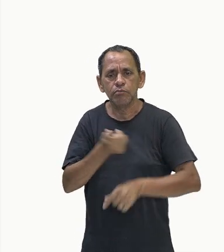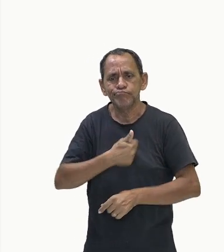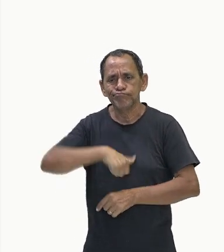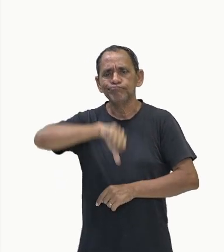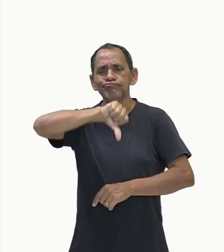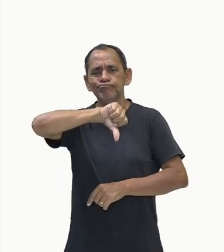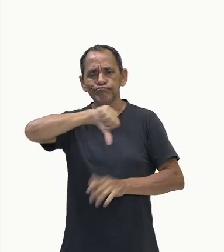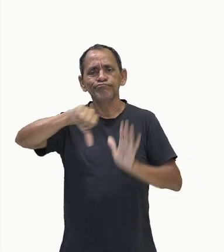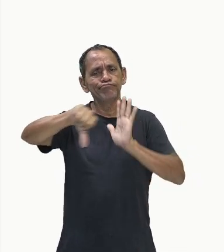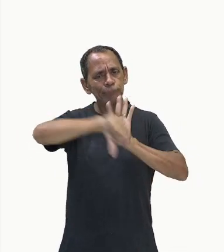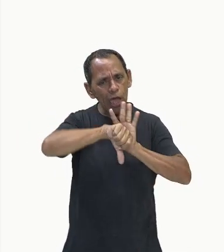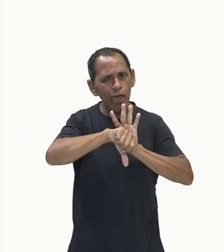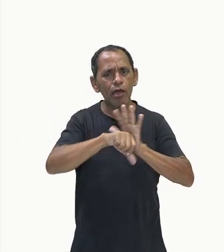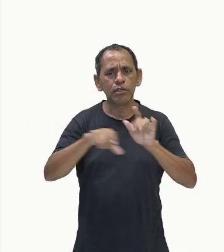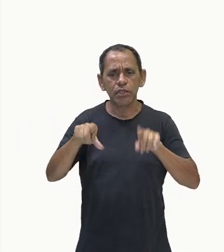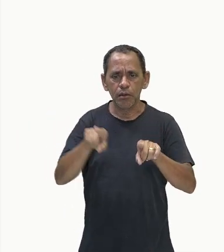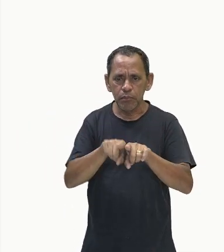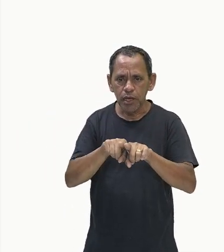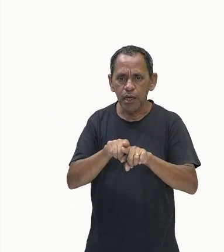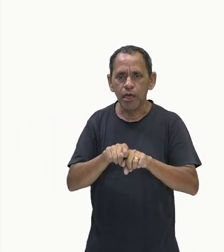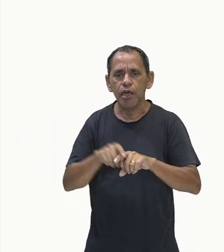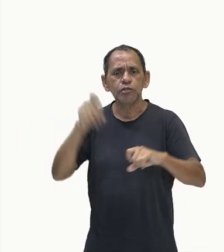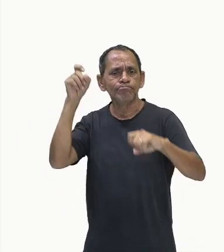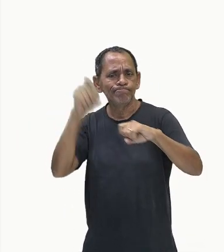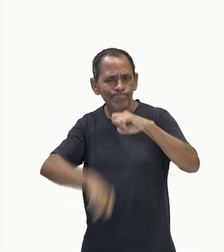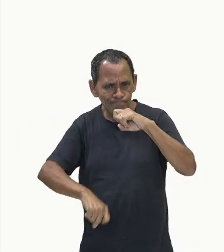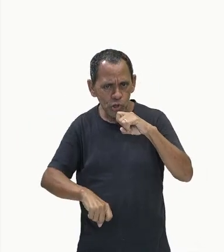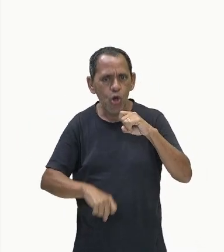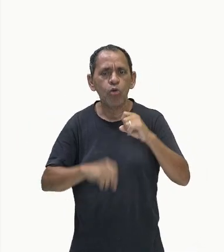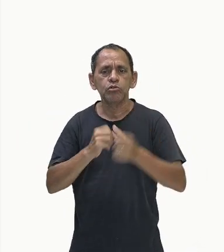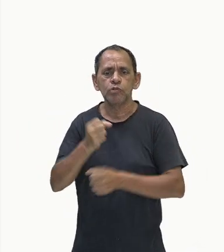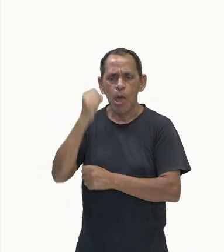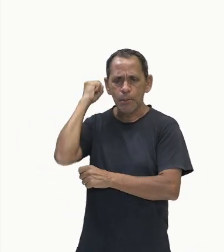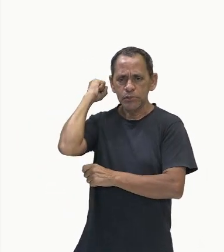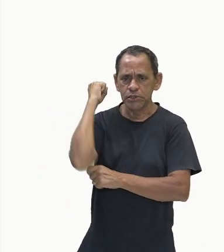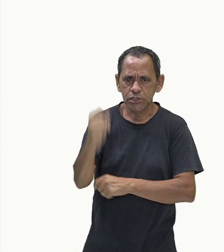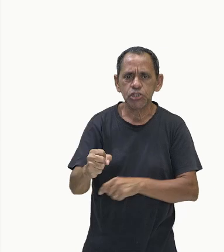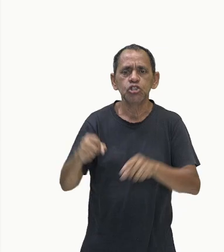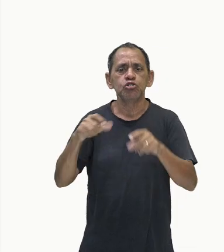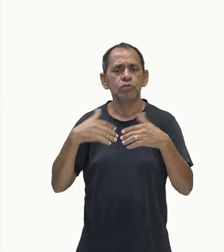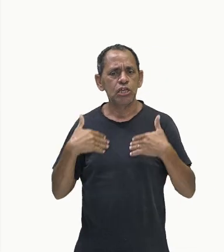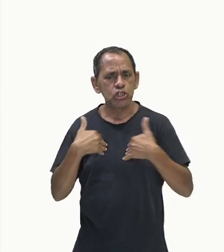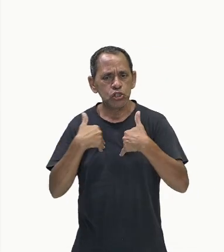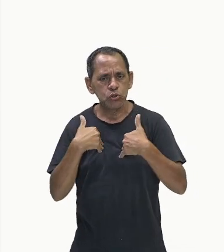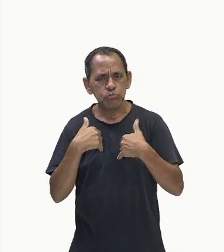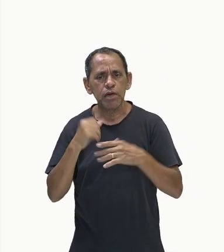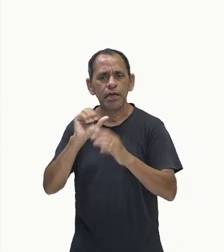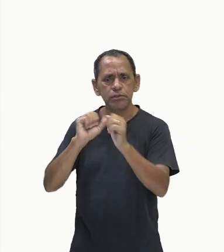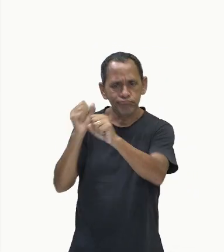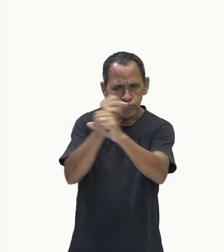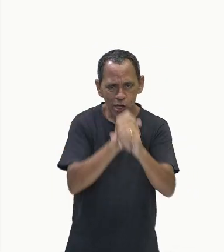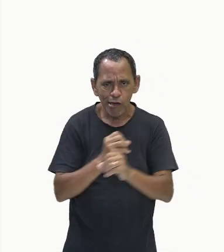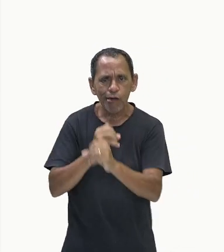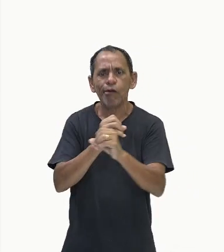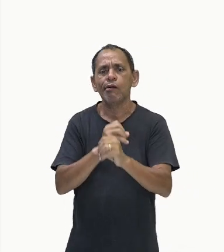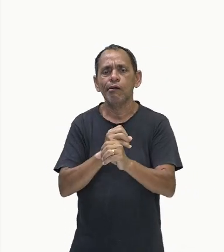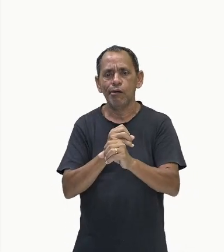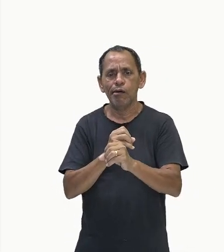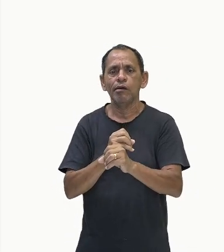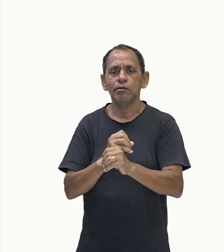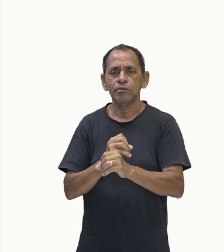estupros, homicídios, preservação de espécies ameaçadas de extinção, desenvolvimento